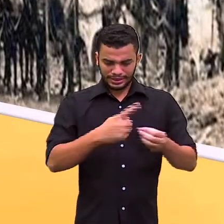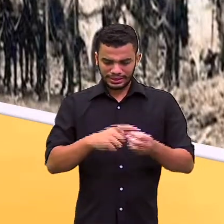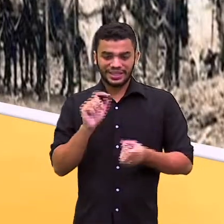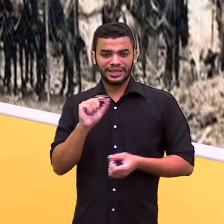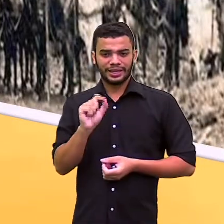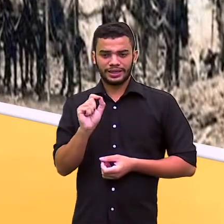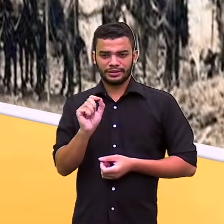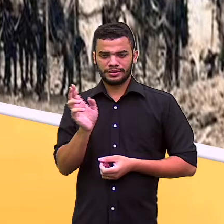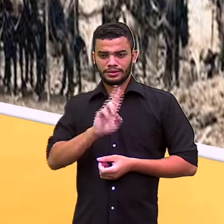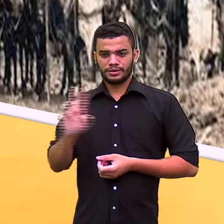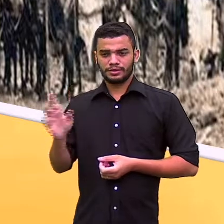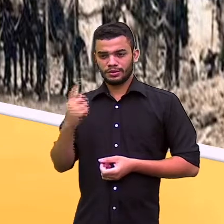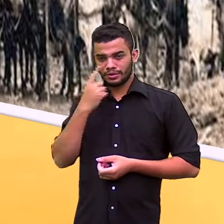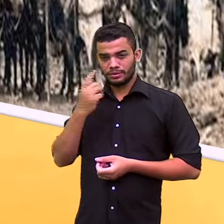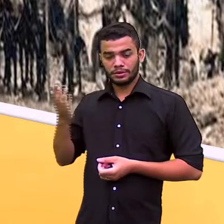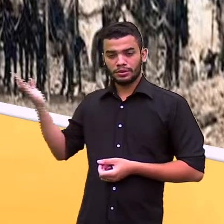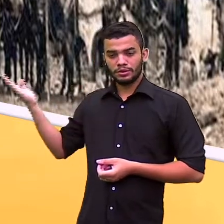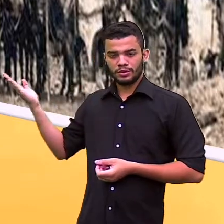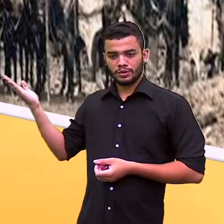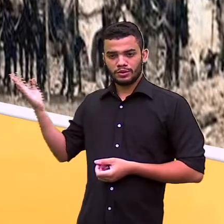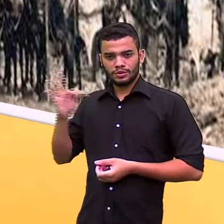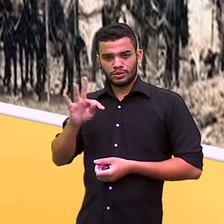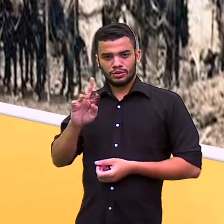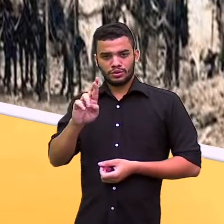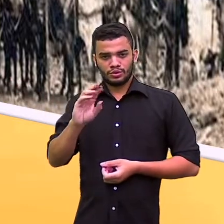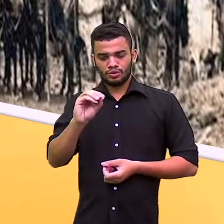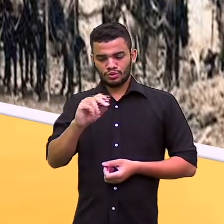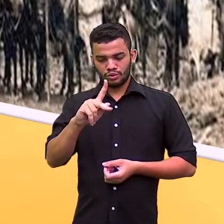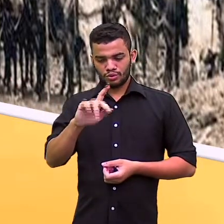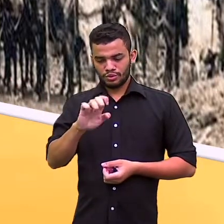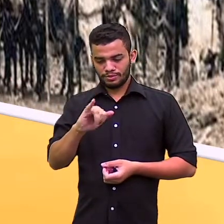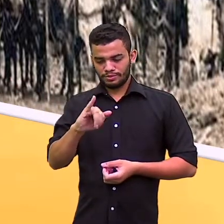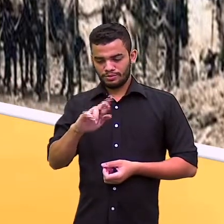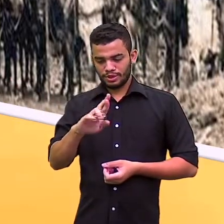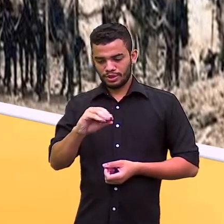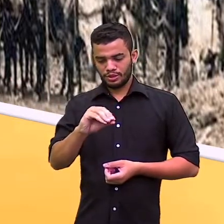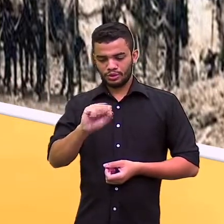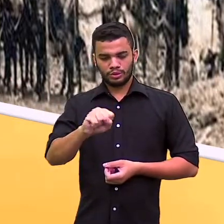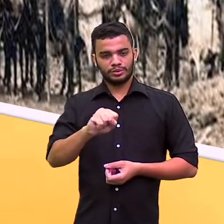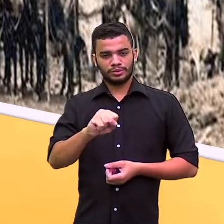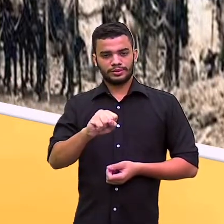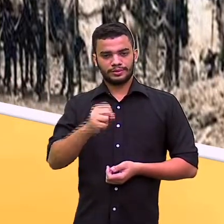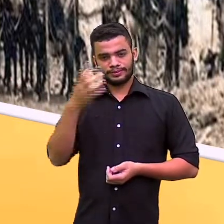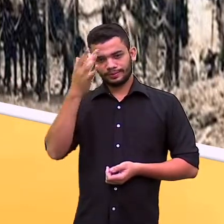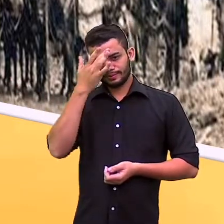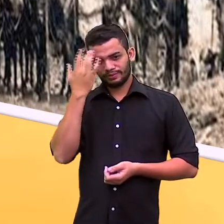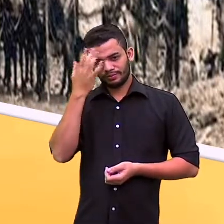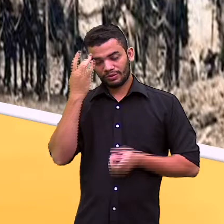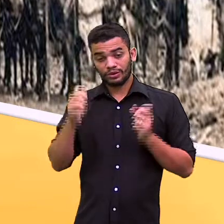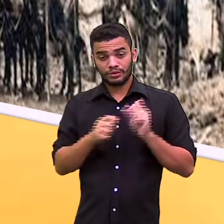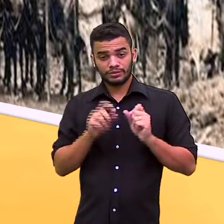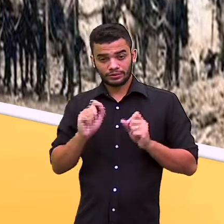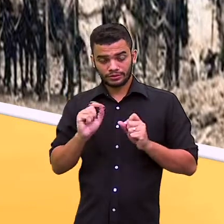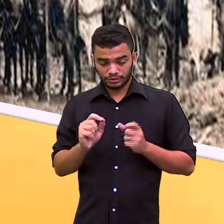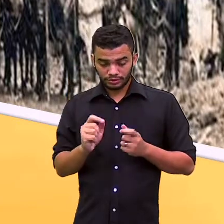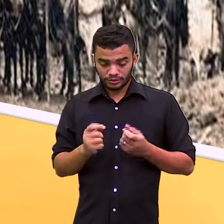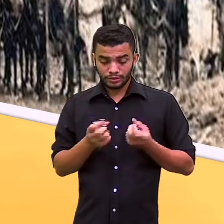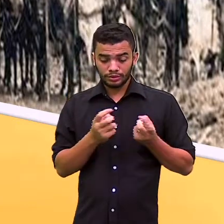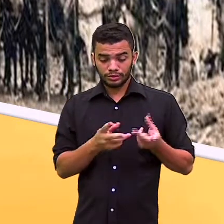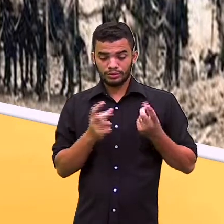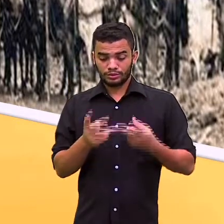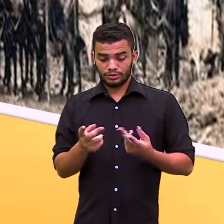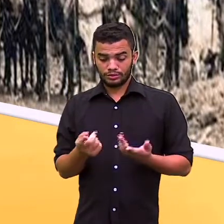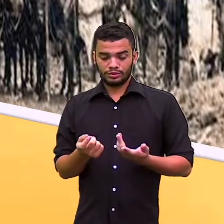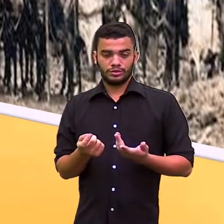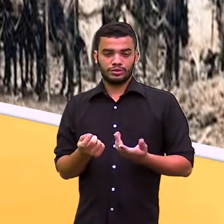Os tropeiros, eles eram responsáveis por realizar o transporte e a comercialização de